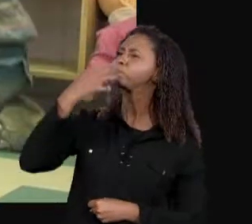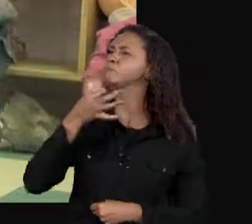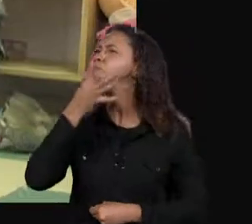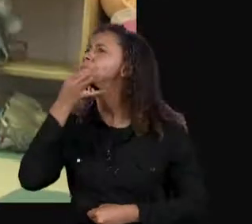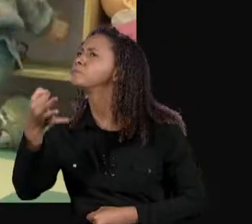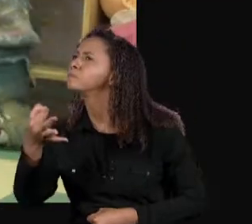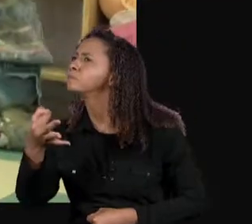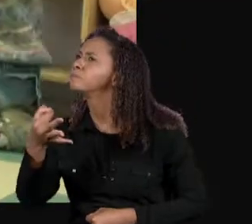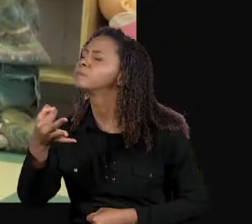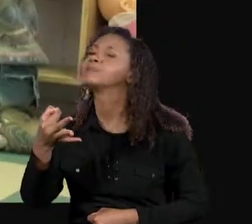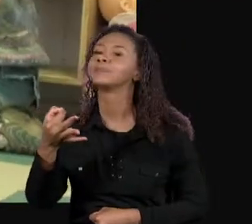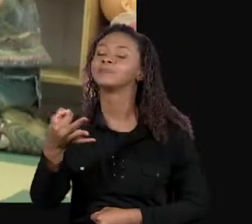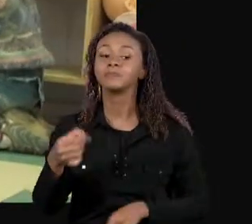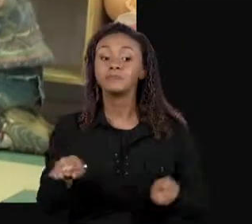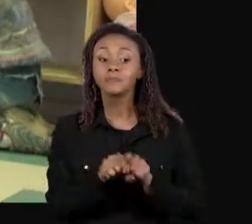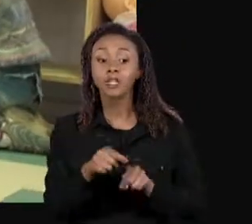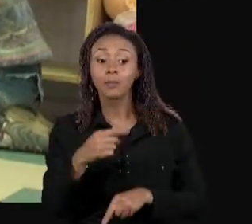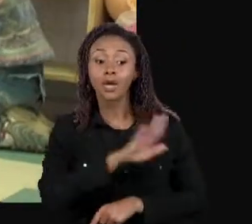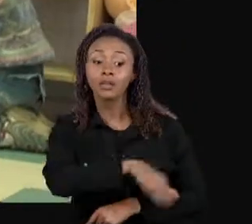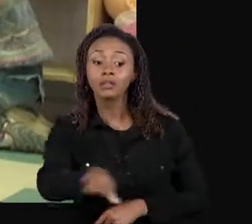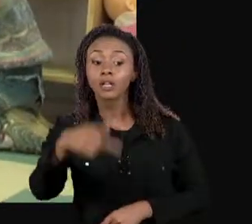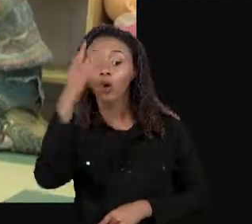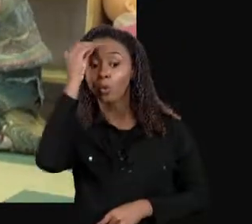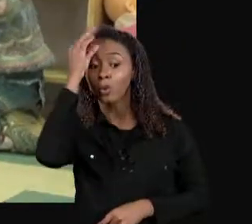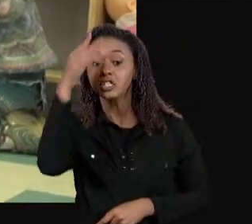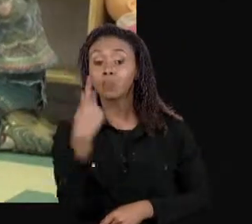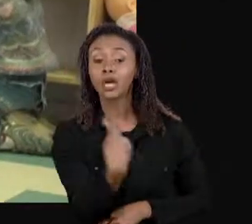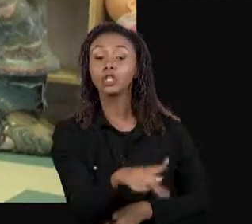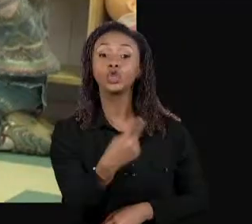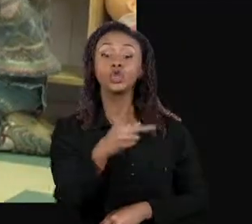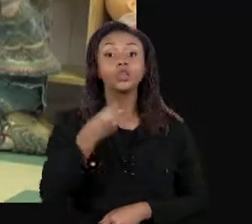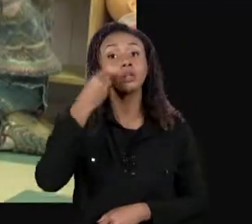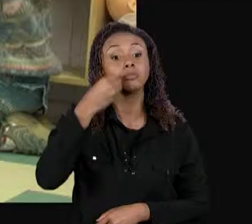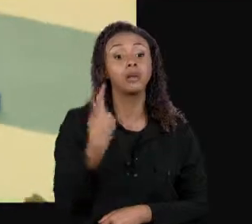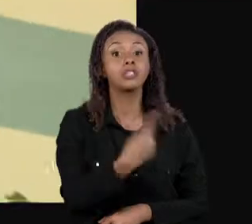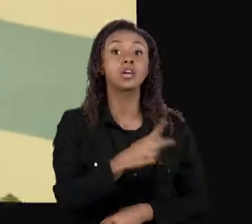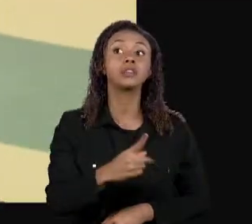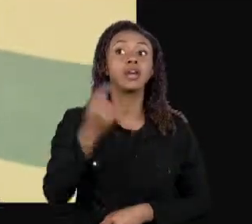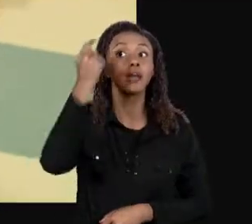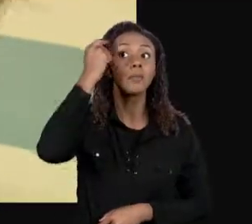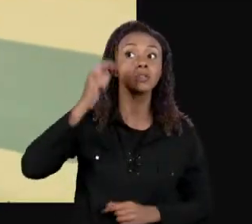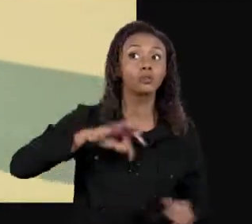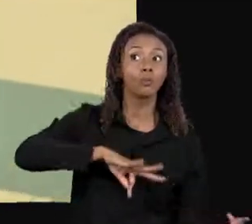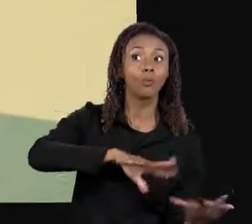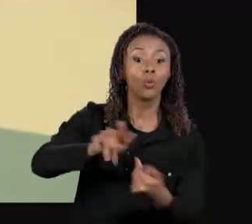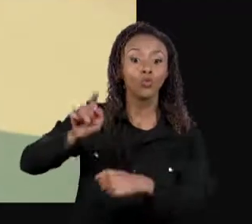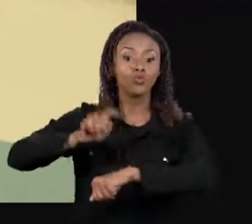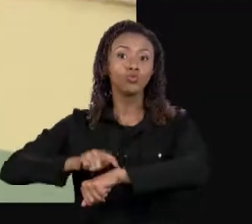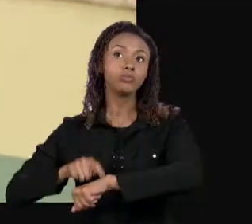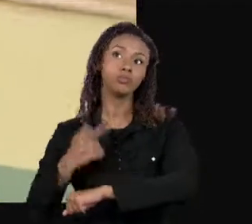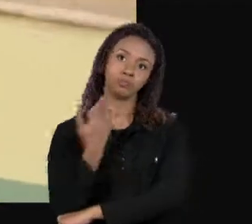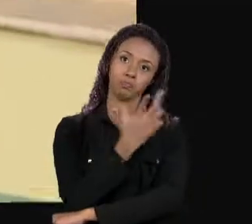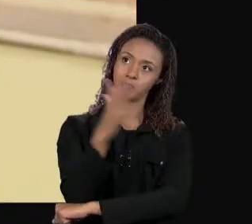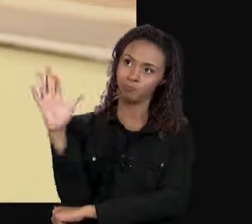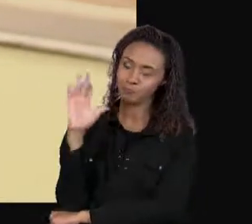e o conhecimento das crianças em relação ao mundo físico e social, ao tempo e à natureza.